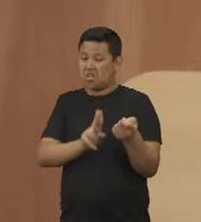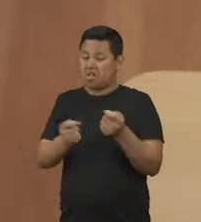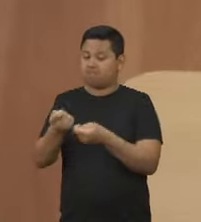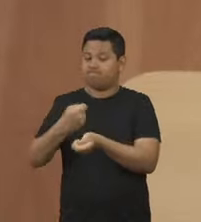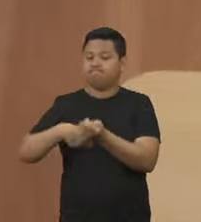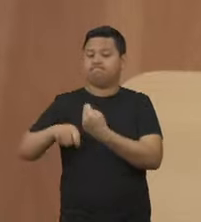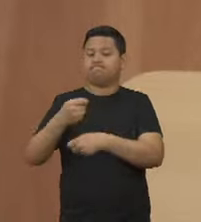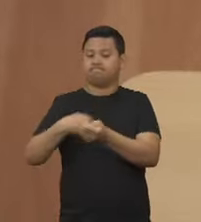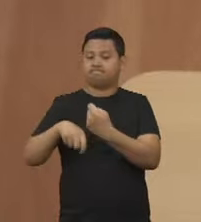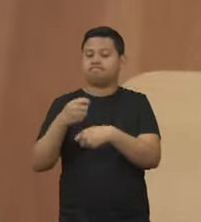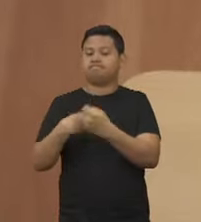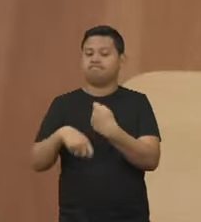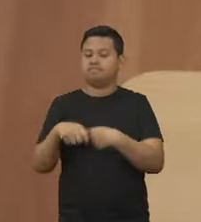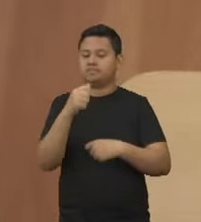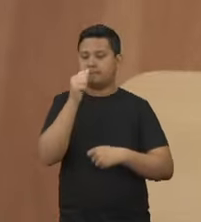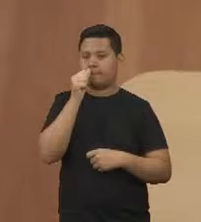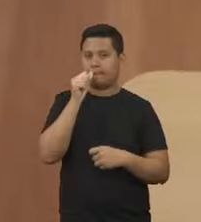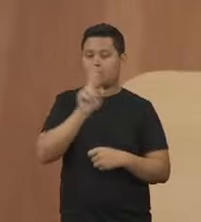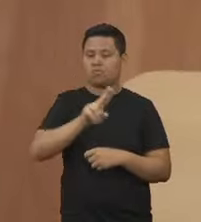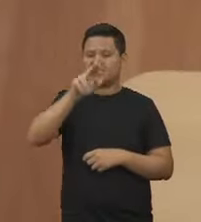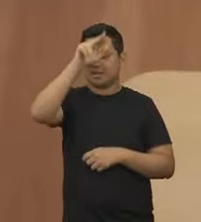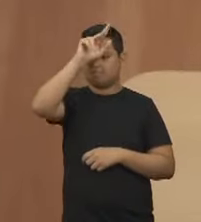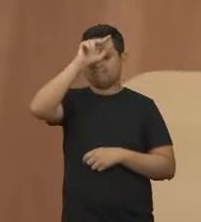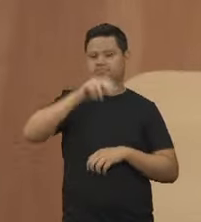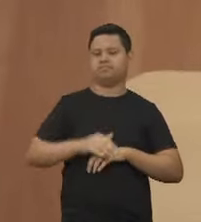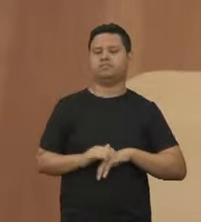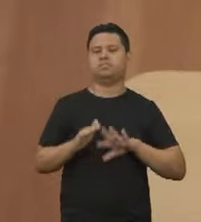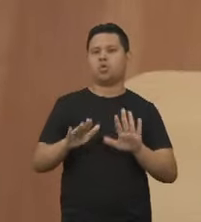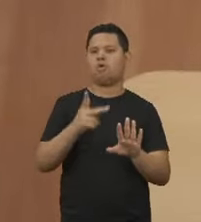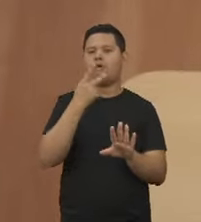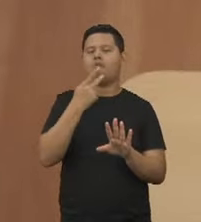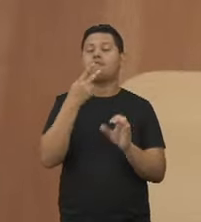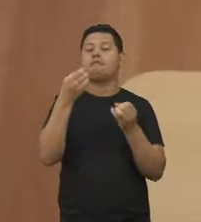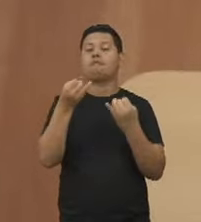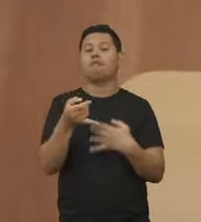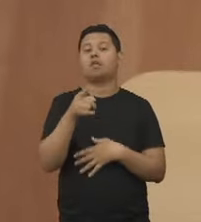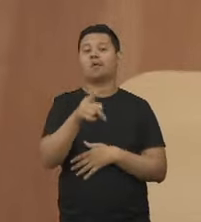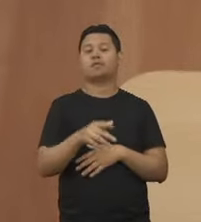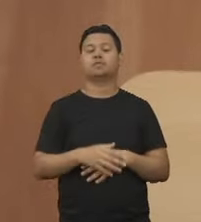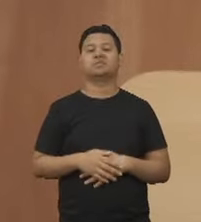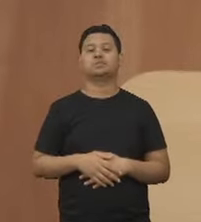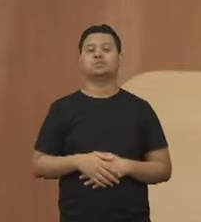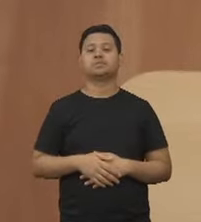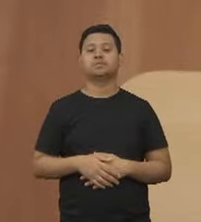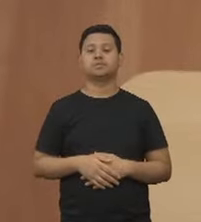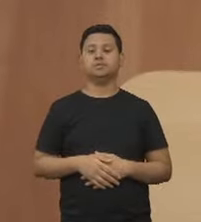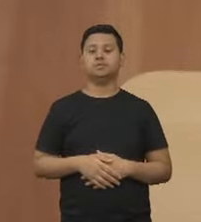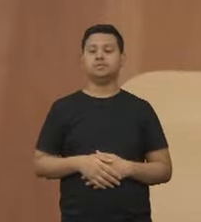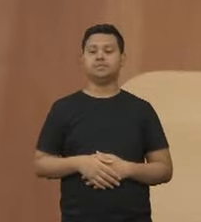fins econômicos. Então, eu só quero aqui deixar claro